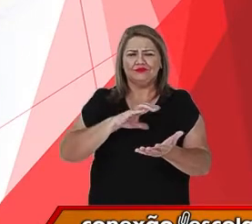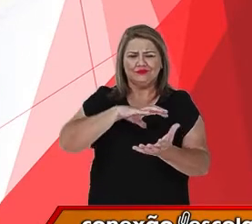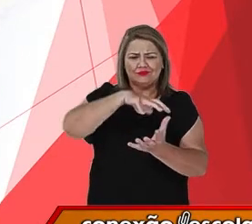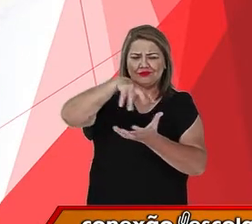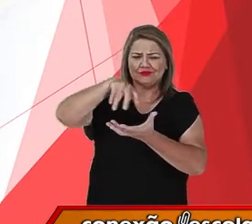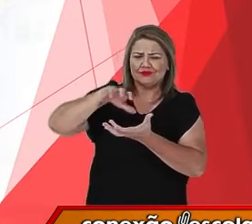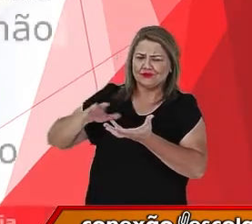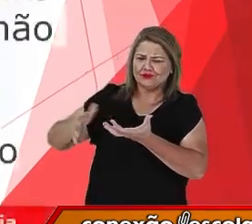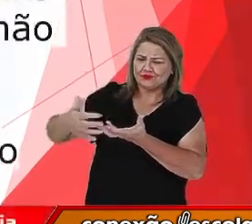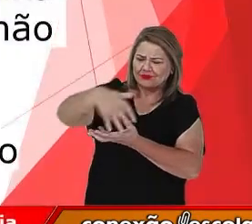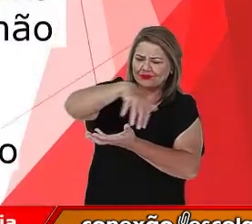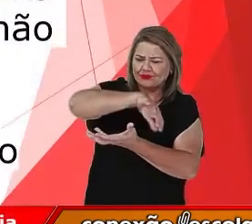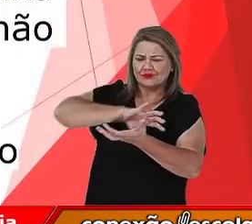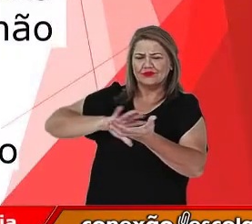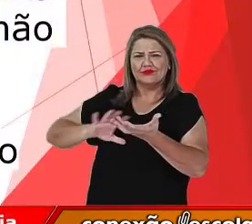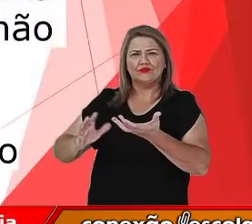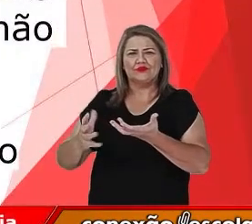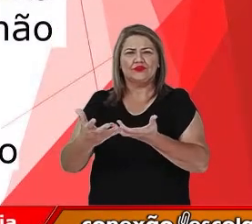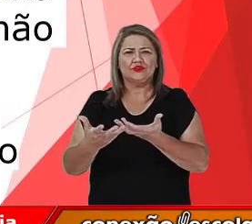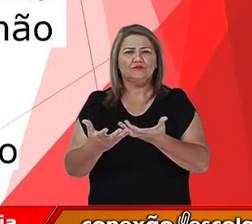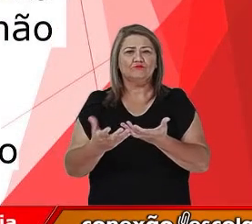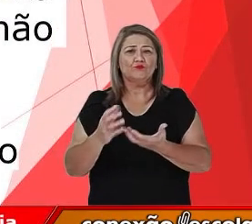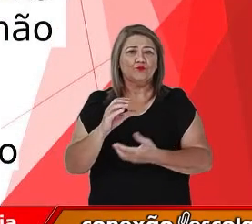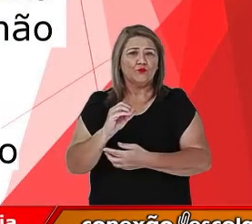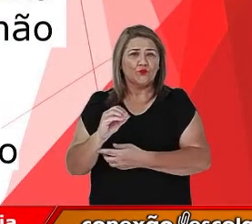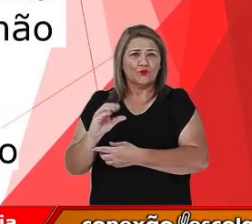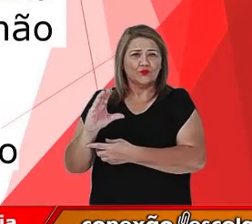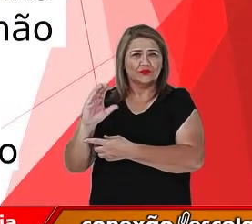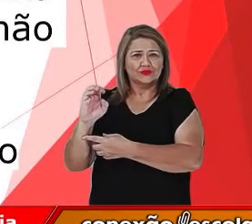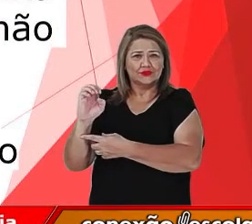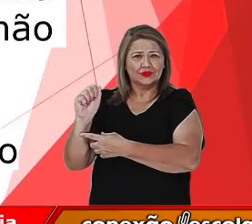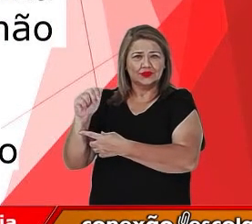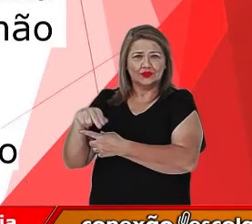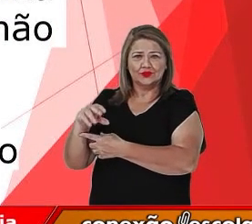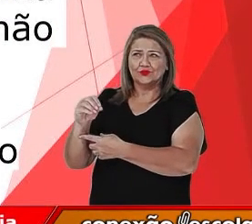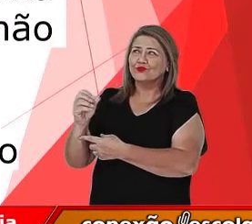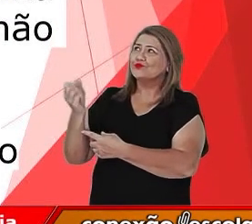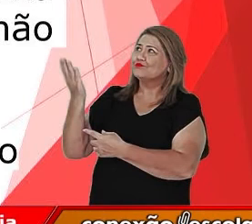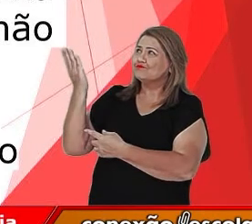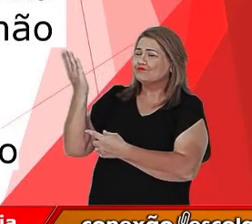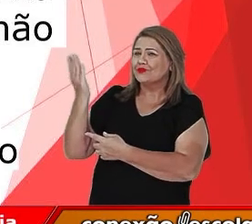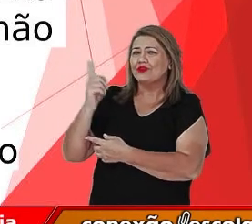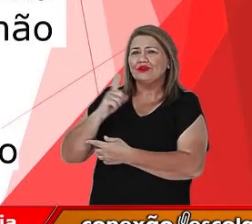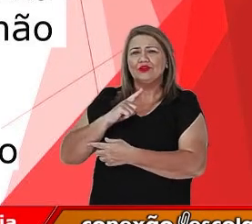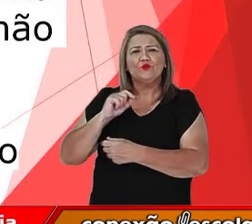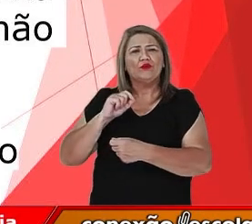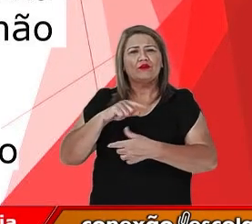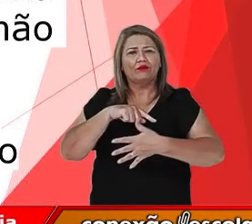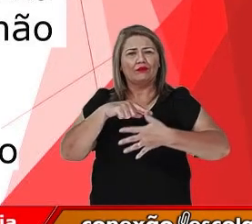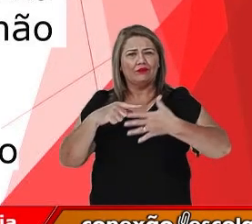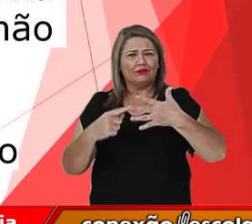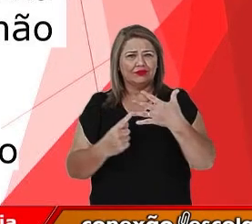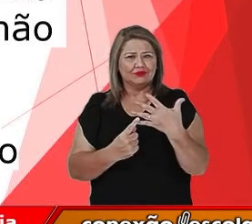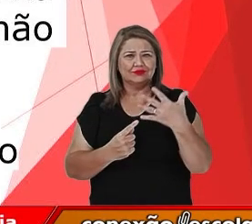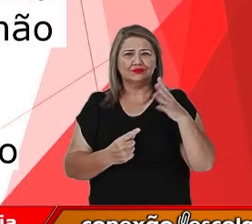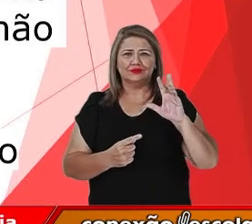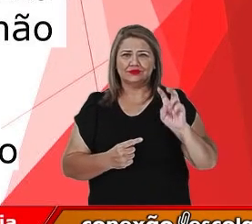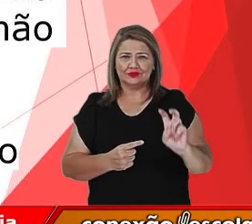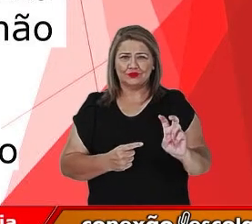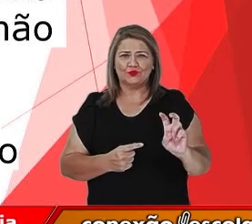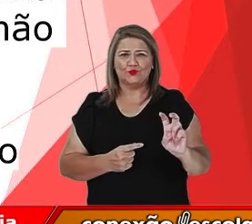aula de hoje. E os oceanos, eles são são 5 oceanos, né? Nós temos o